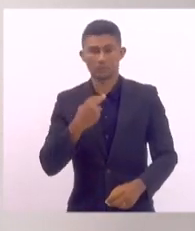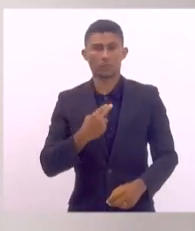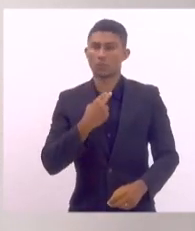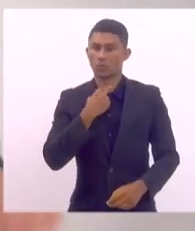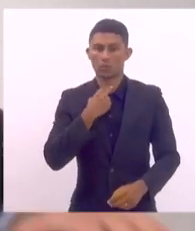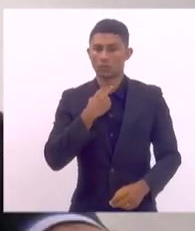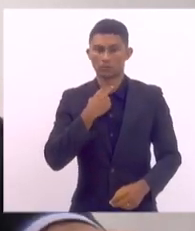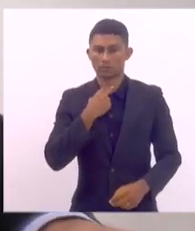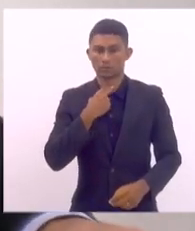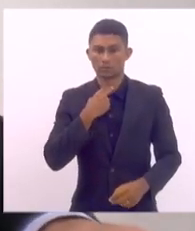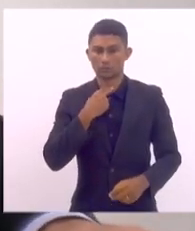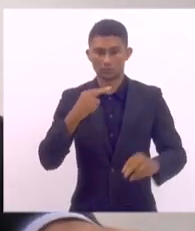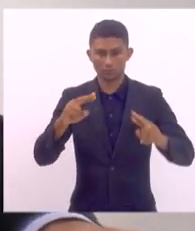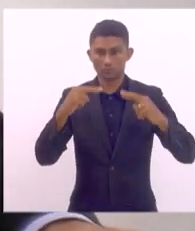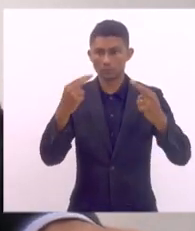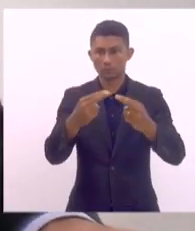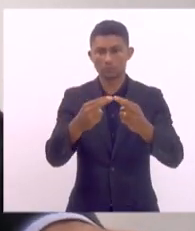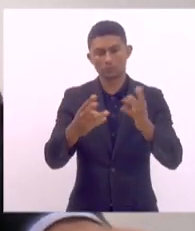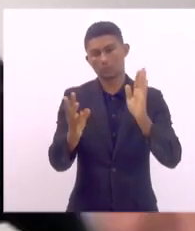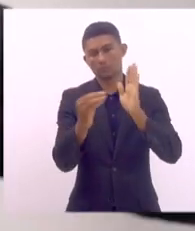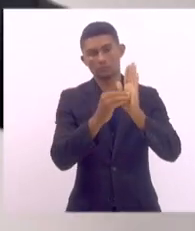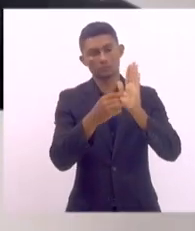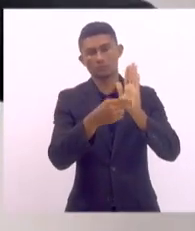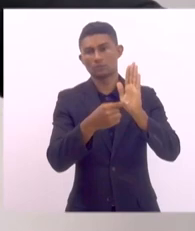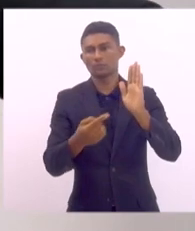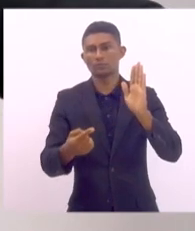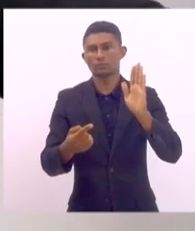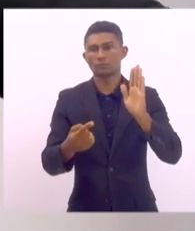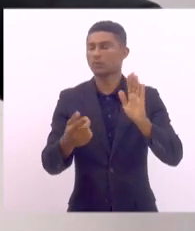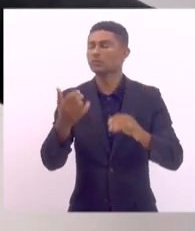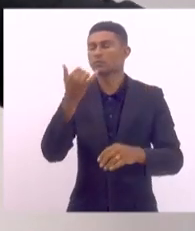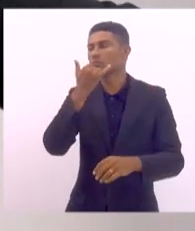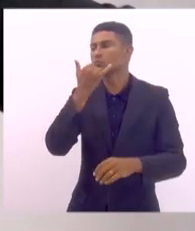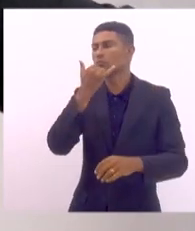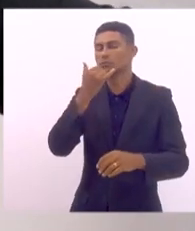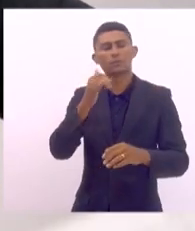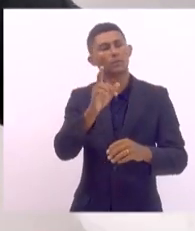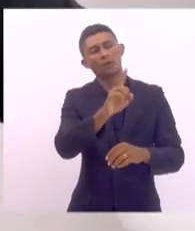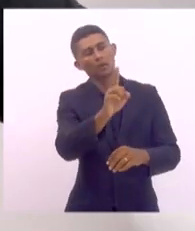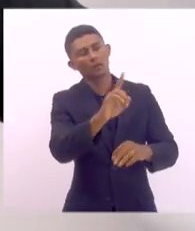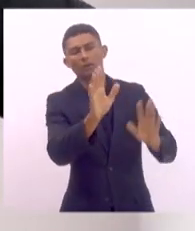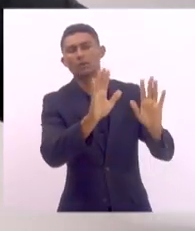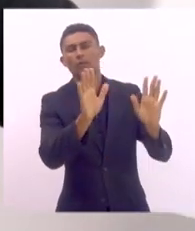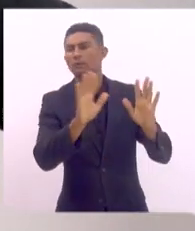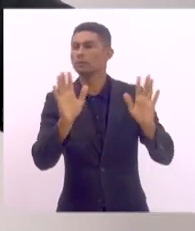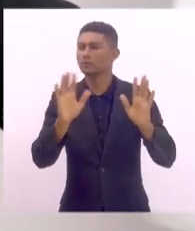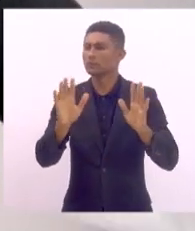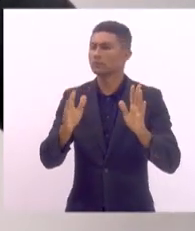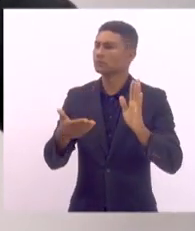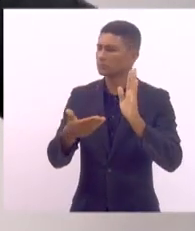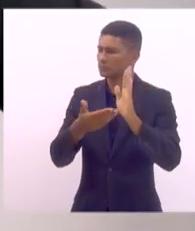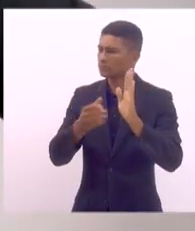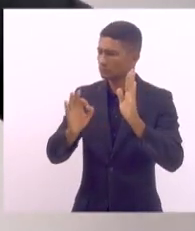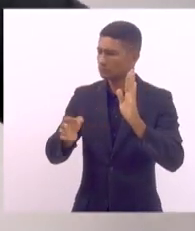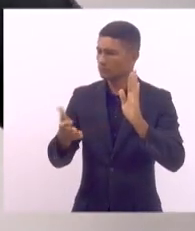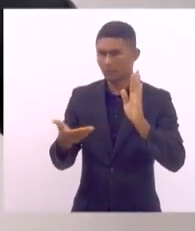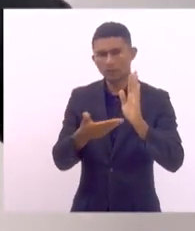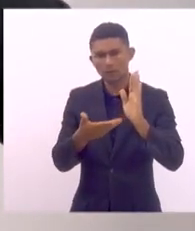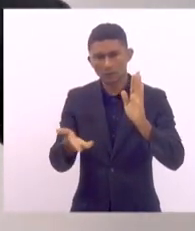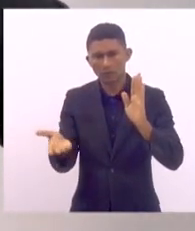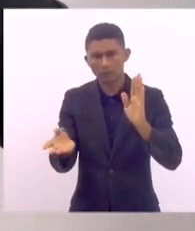Ele está vedando. É vedada no âmbito... Ah, perdão. Não deve ser isso. Peraí. Vamos lá. É aqui mesmo, é isso mesmo. É?